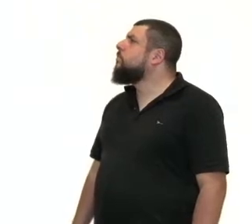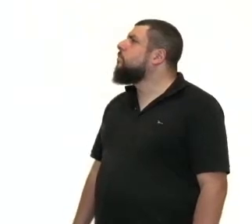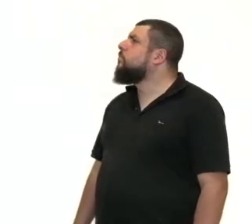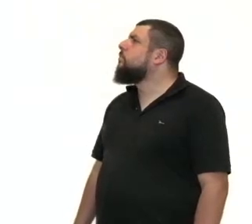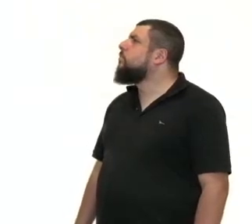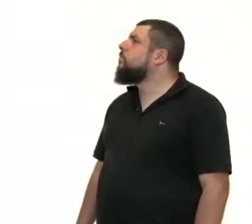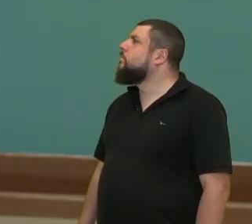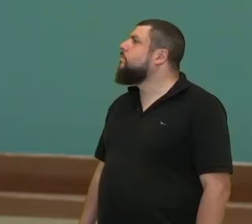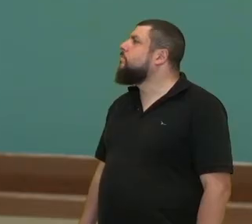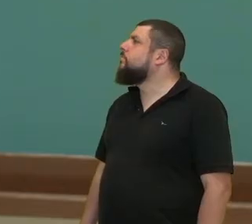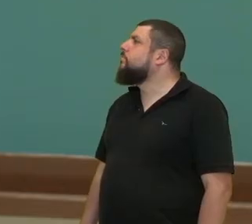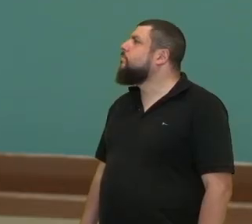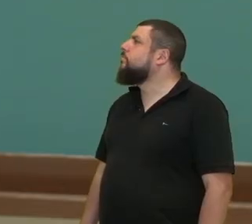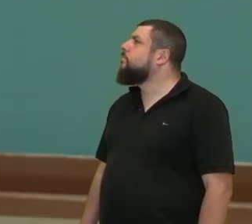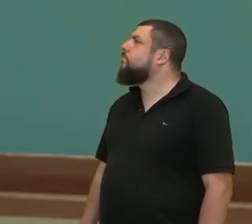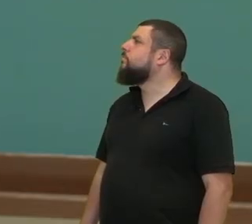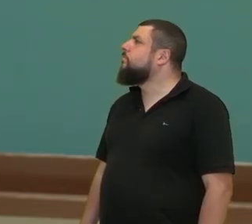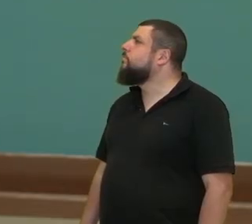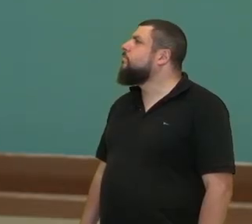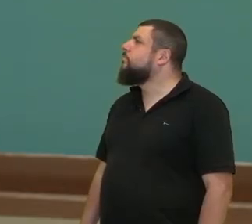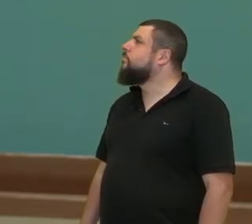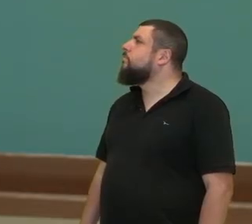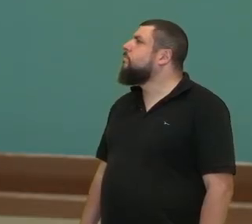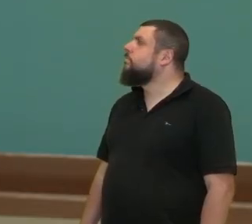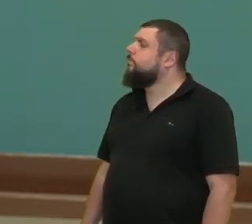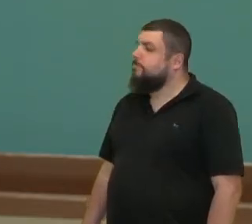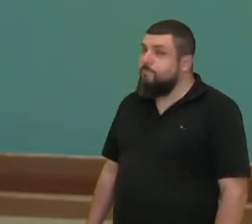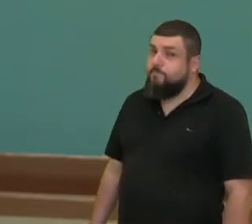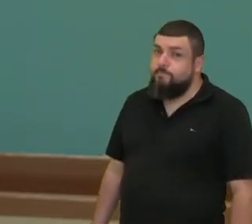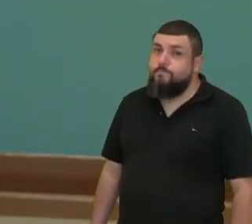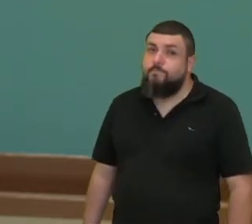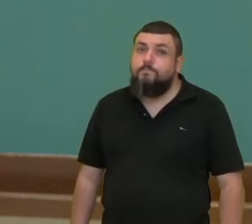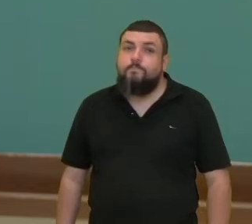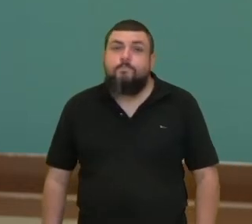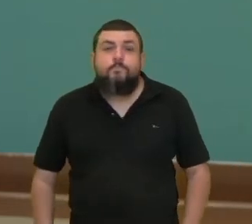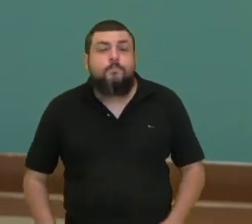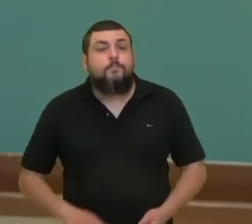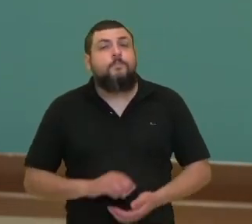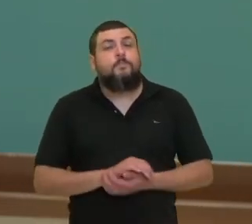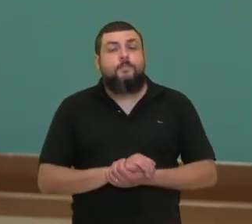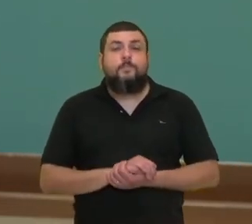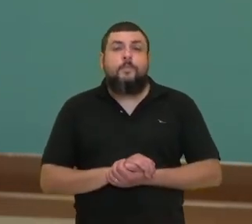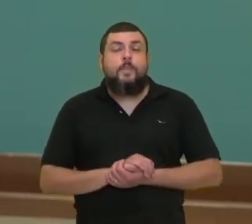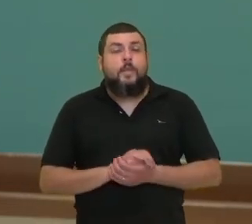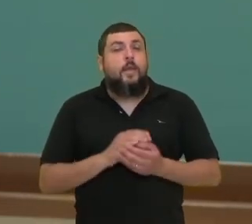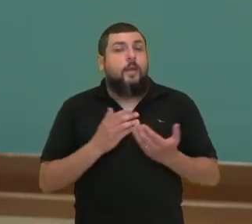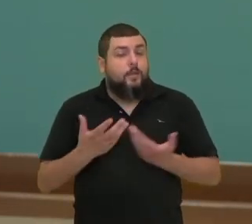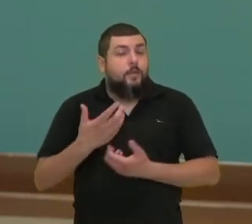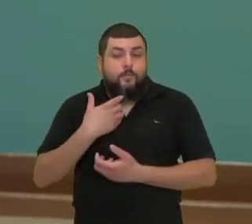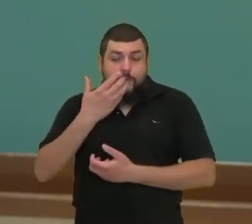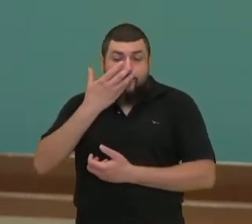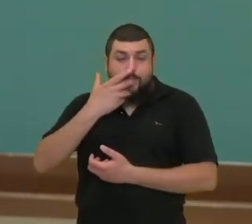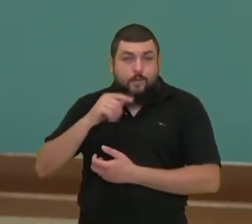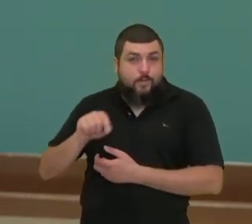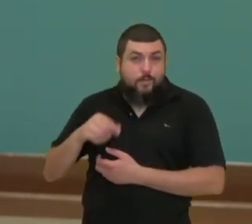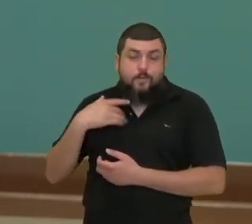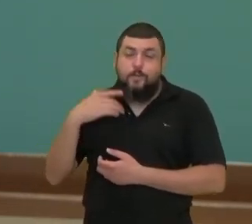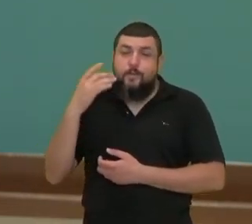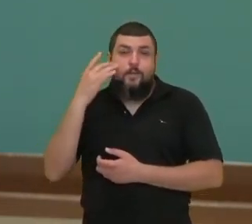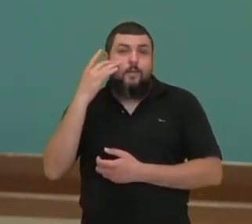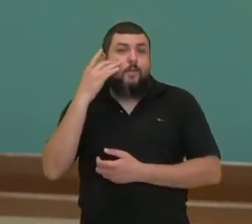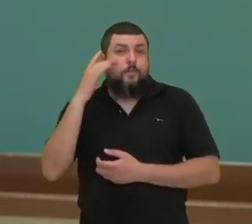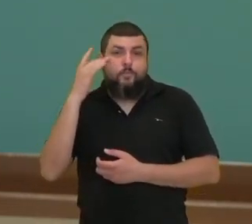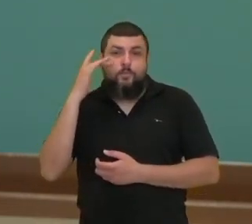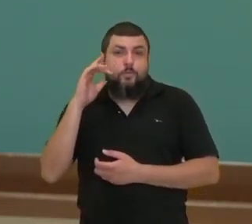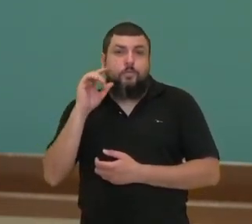que vem abreviando sua infância. Então, como diz aqui, às vezes a criança nem sabe realmente o que ela quer, mas